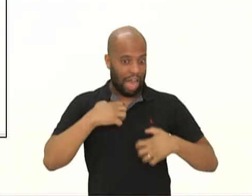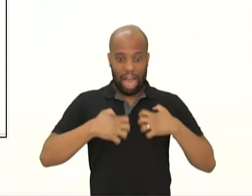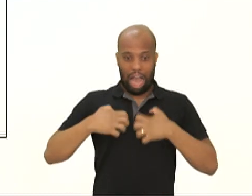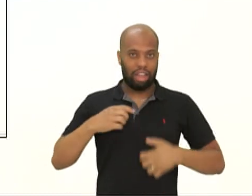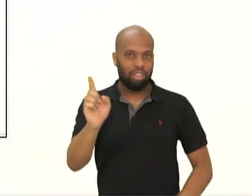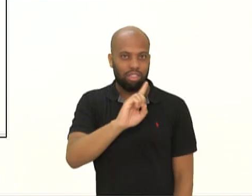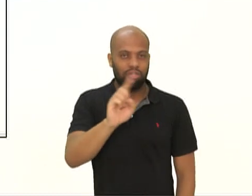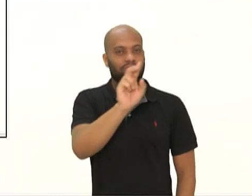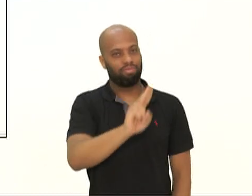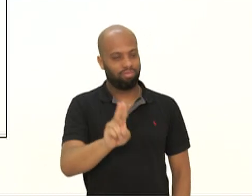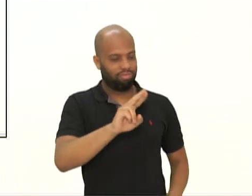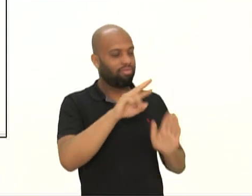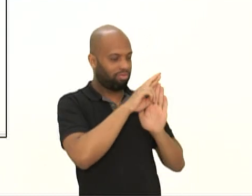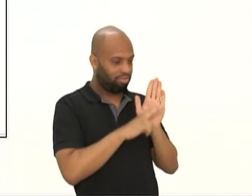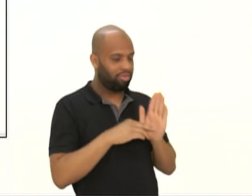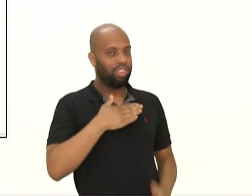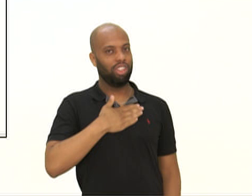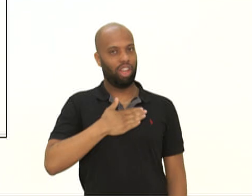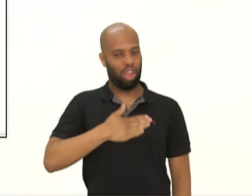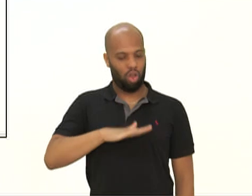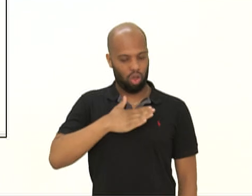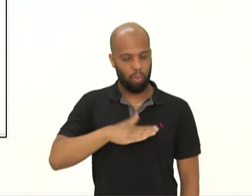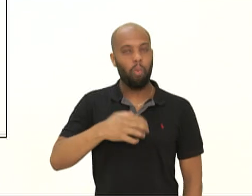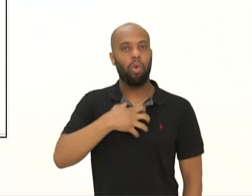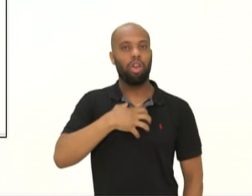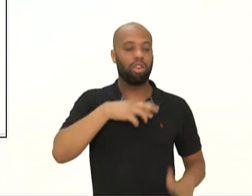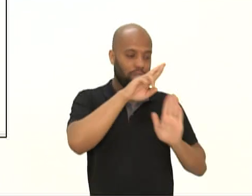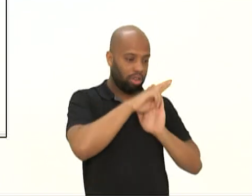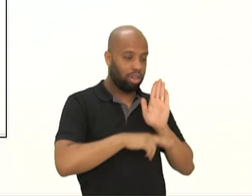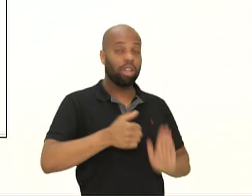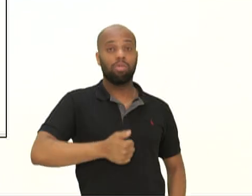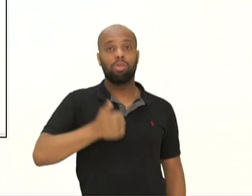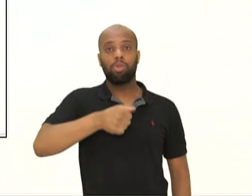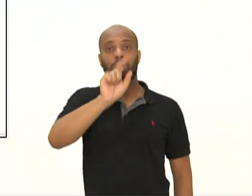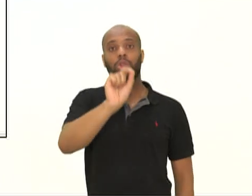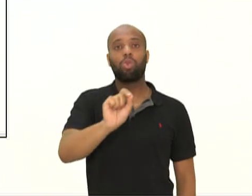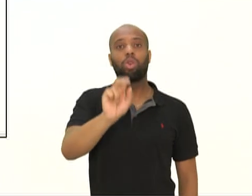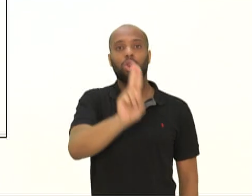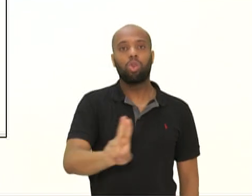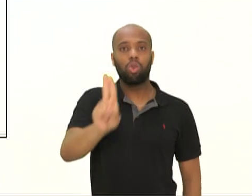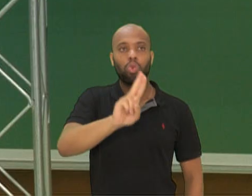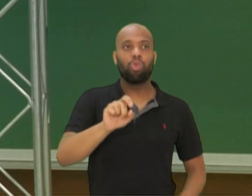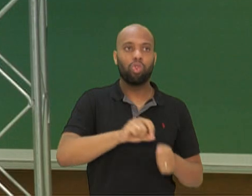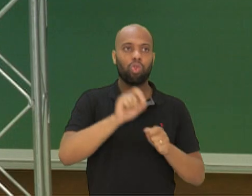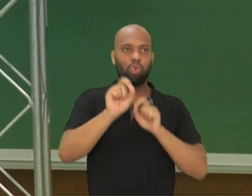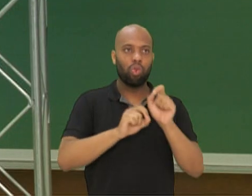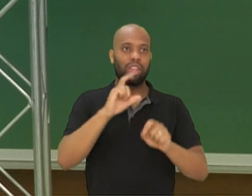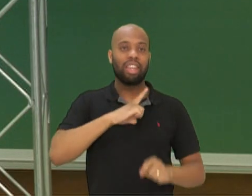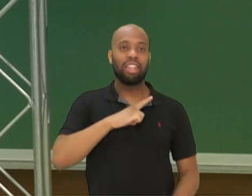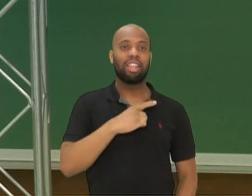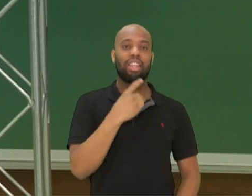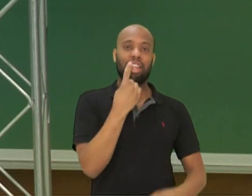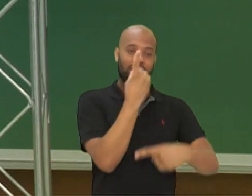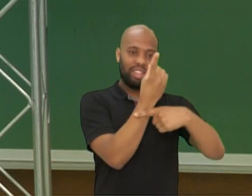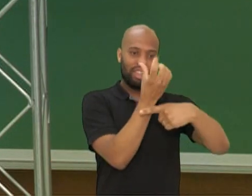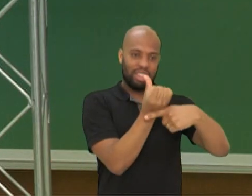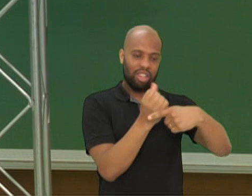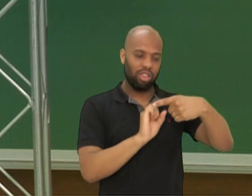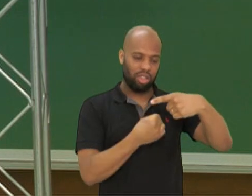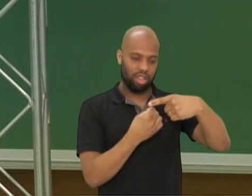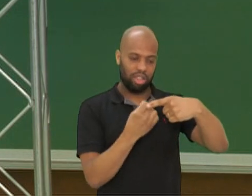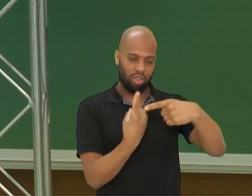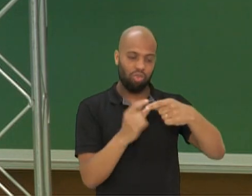propriedade. Vai ficar um número elevado ao expoente, outro número elevado ao mesmo expoente, e aqui a gente tem